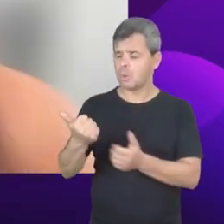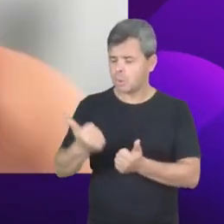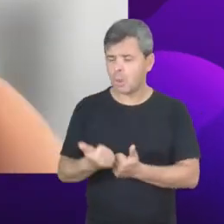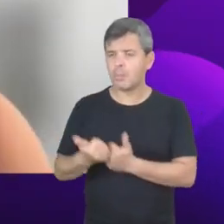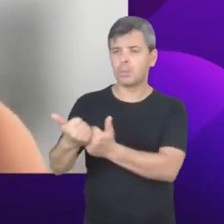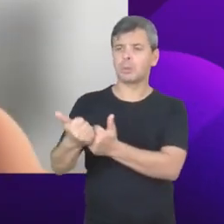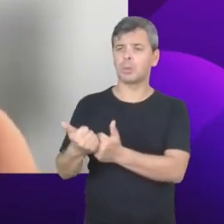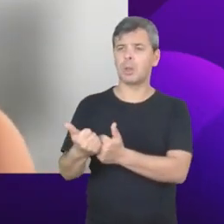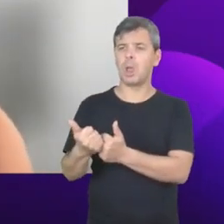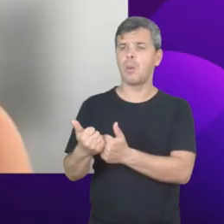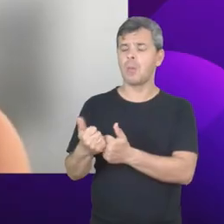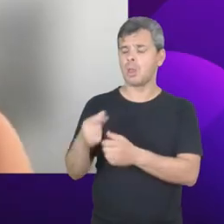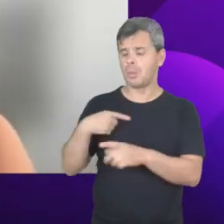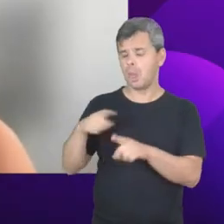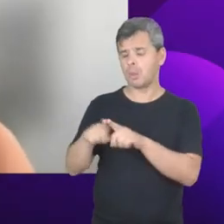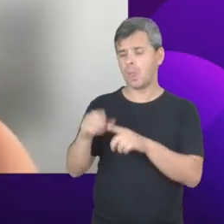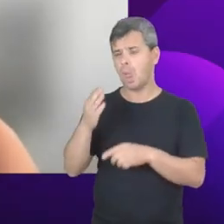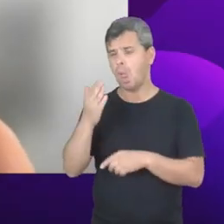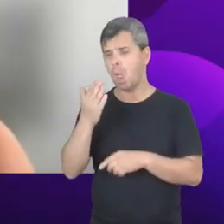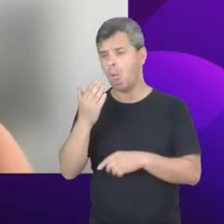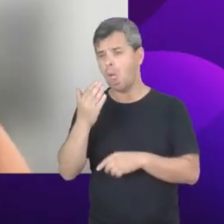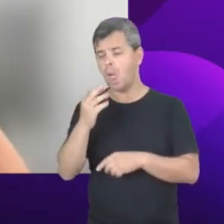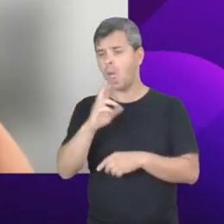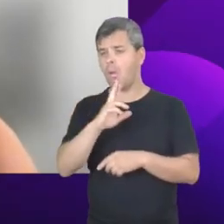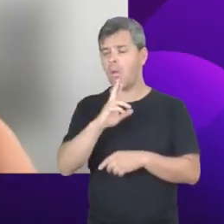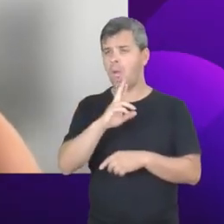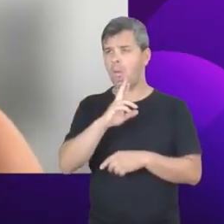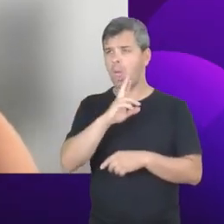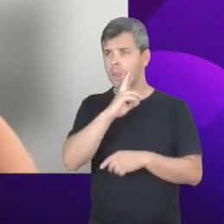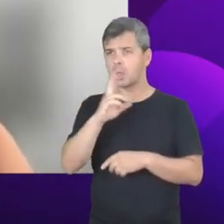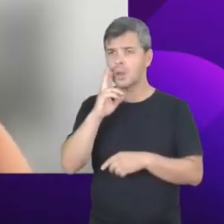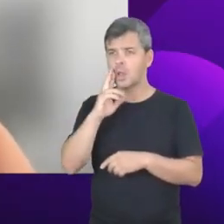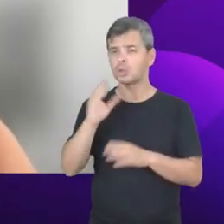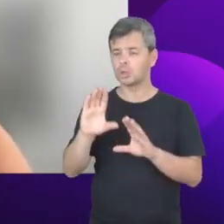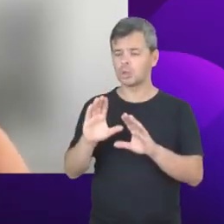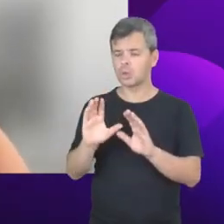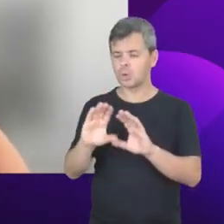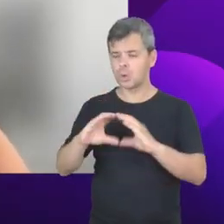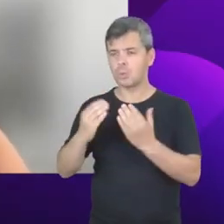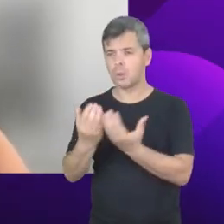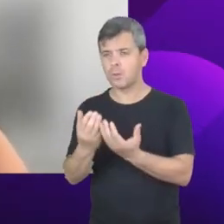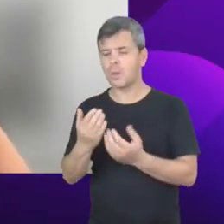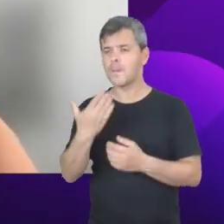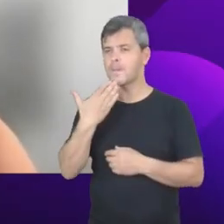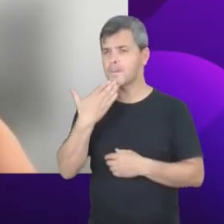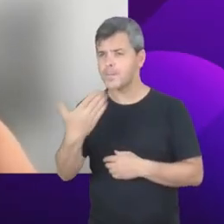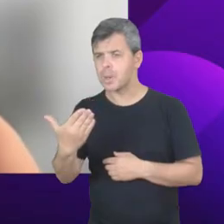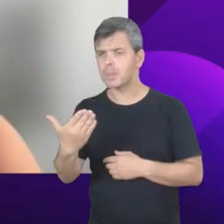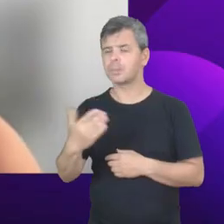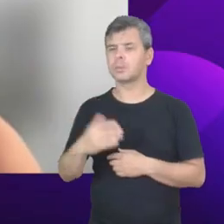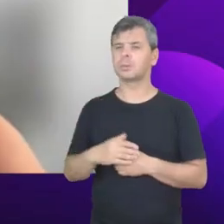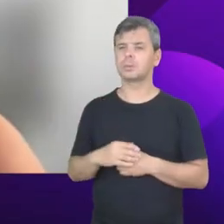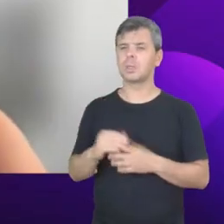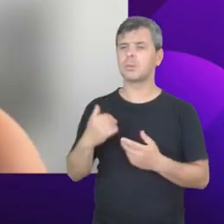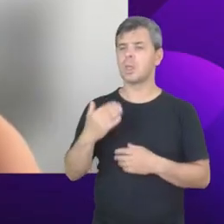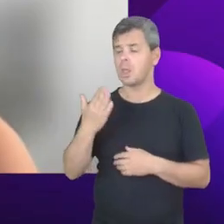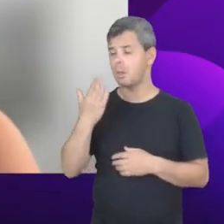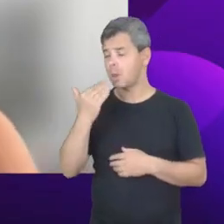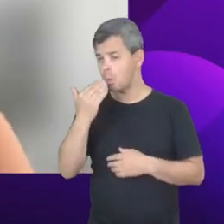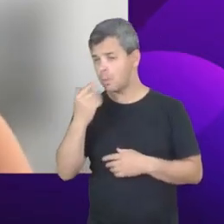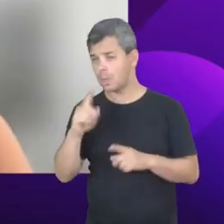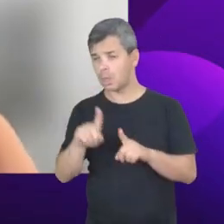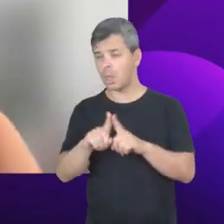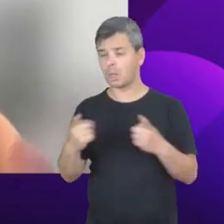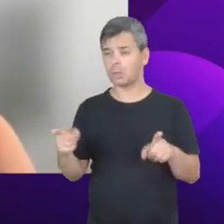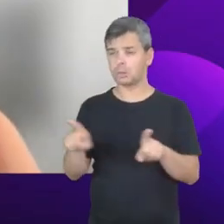auxílios, por bandejões, seja no âmbito escolar, onde a gente reivindica por mais merenda, e